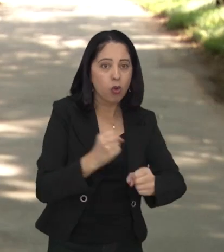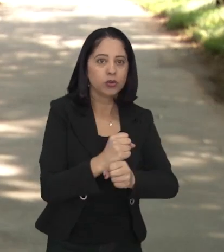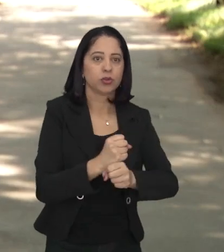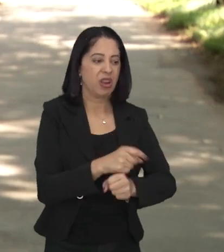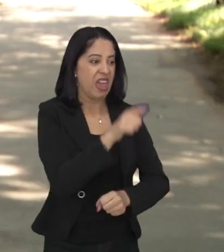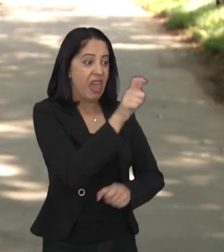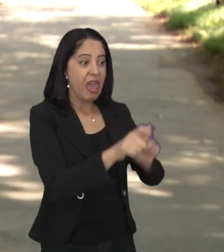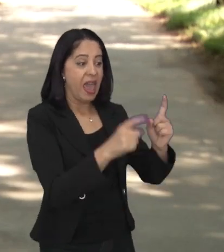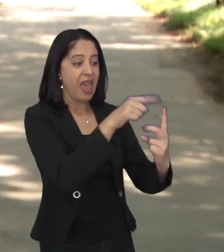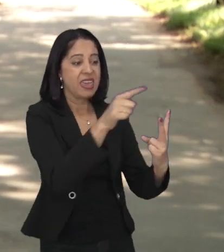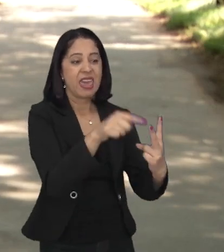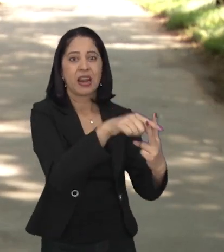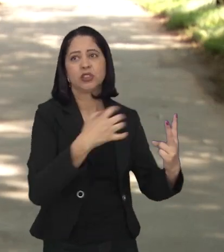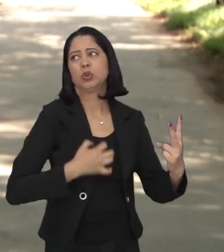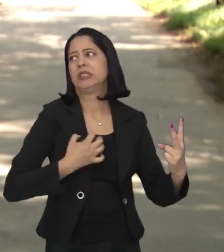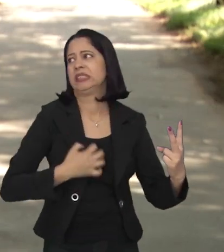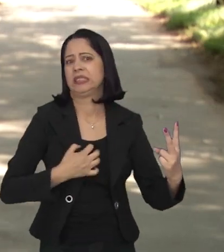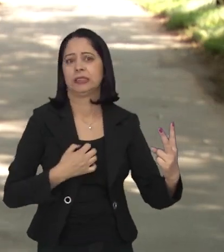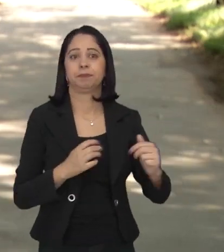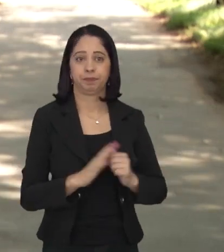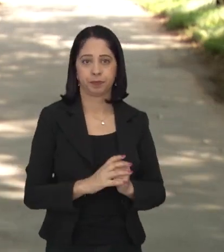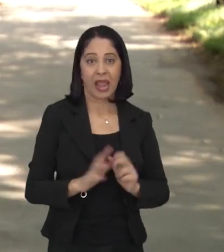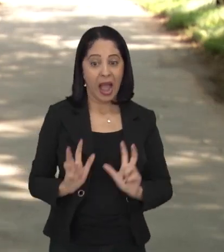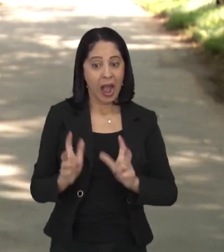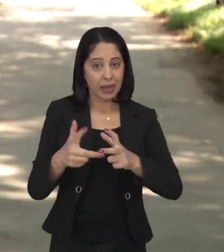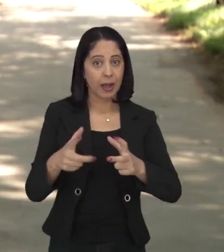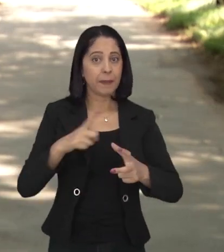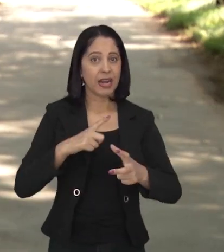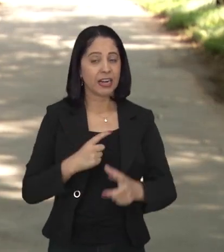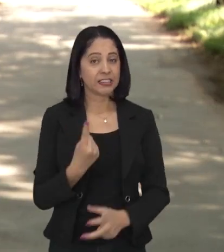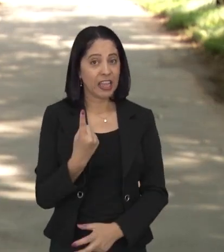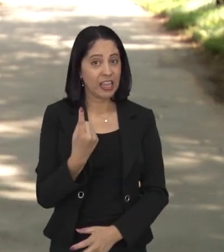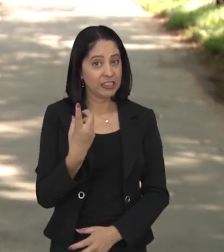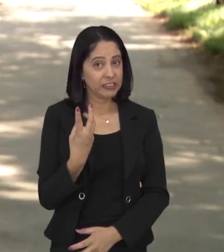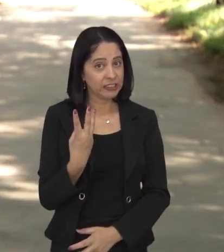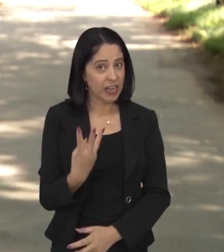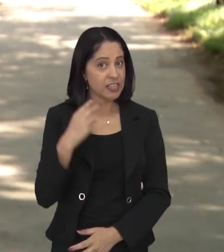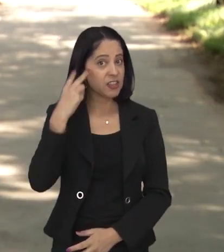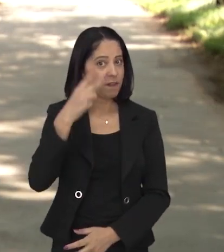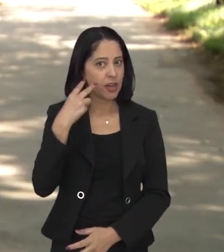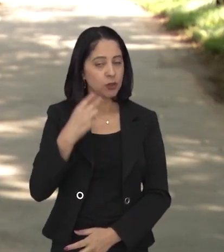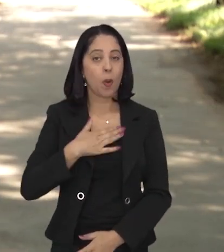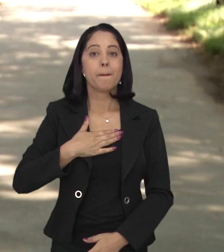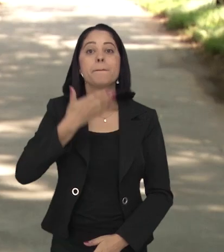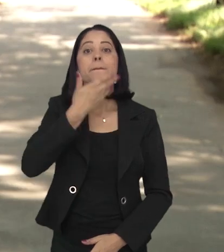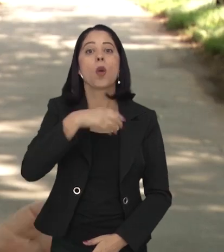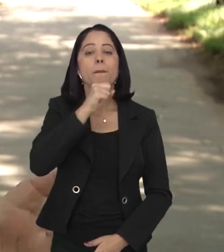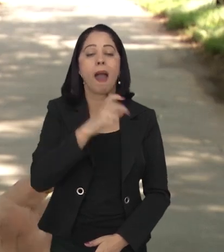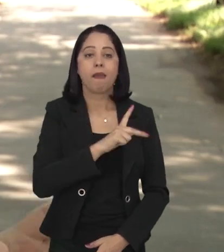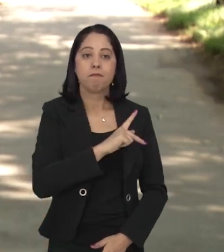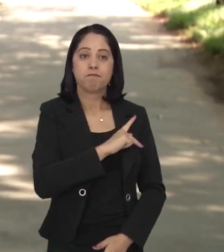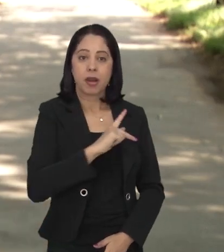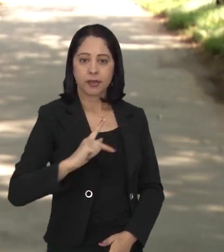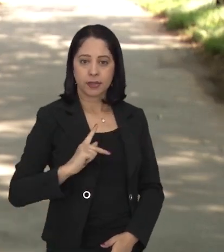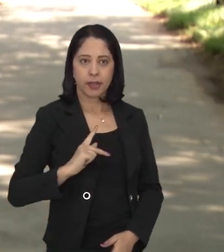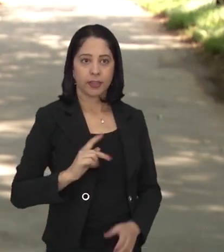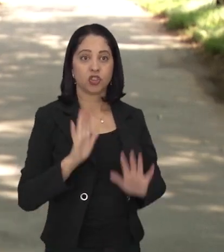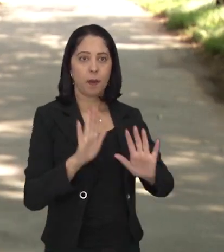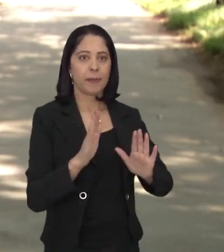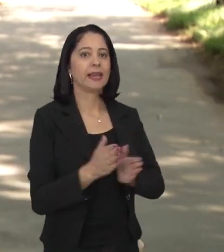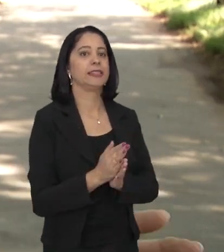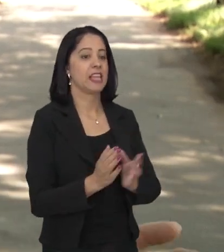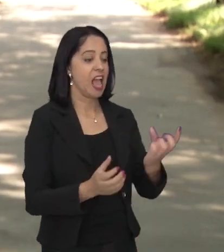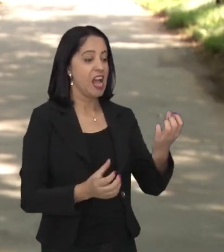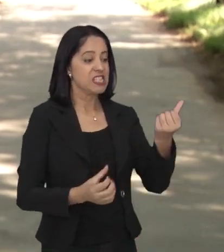13 vereadores, meu pai presidente, e tinha mais 12 vereadores, e muito interessante, 6